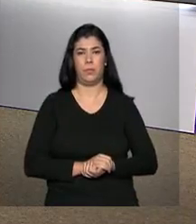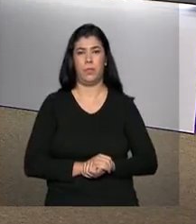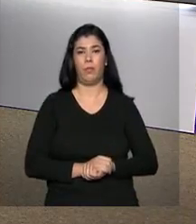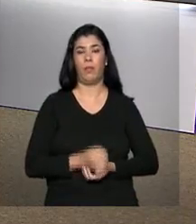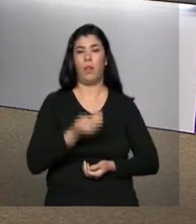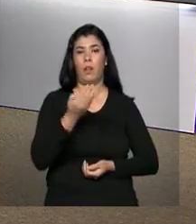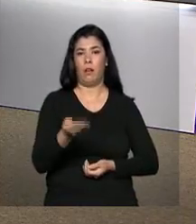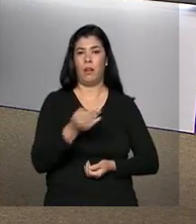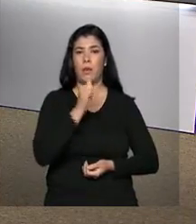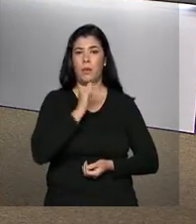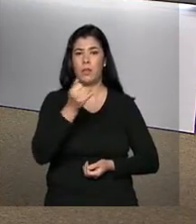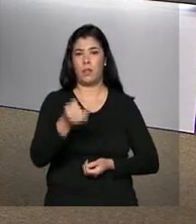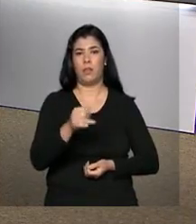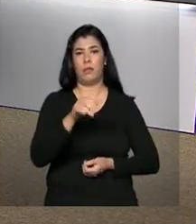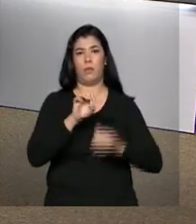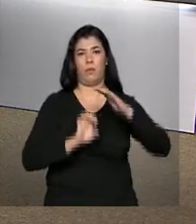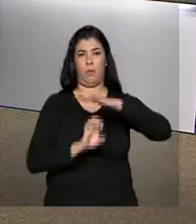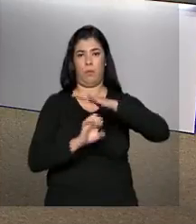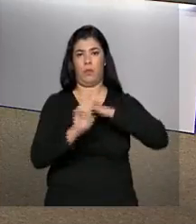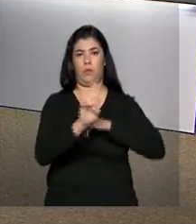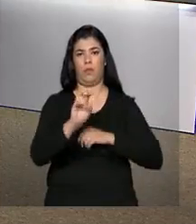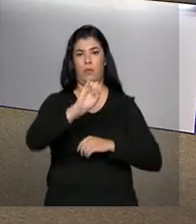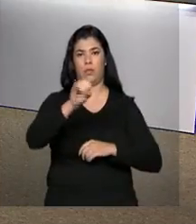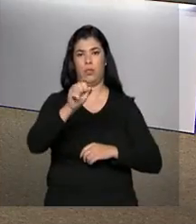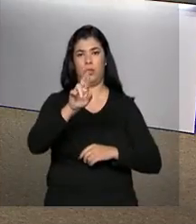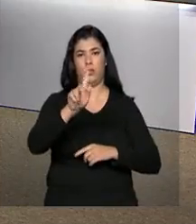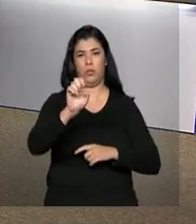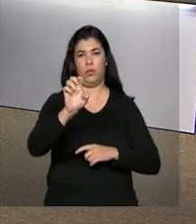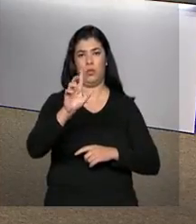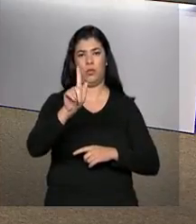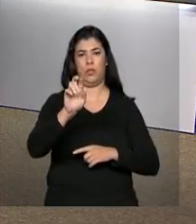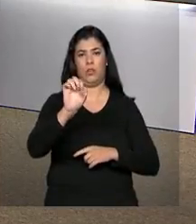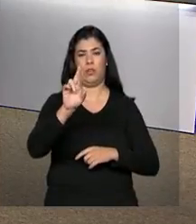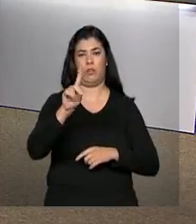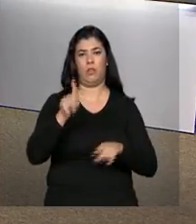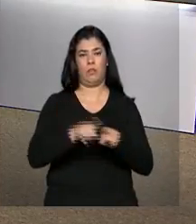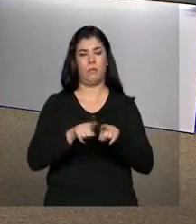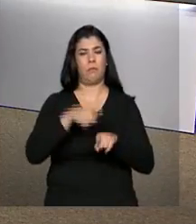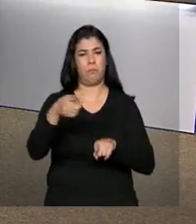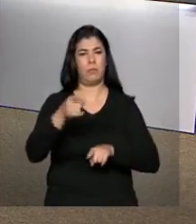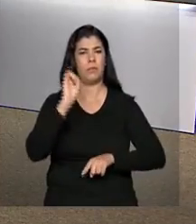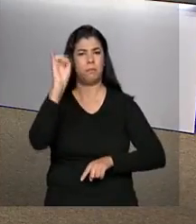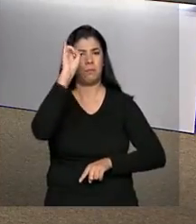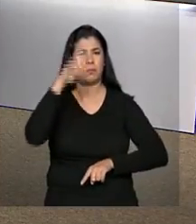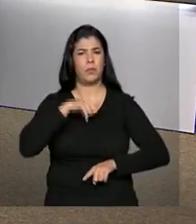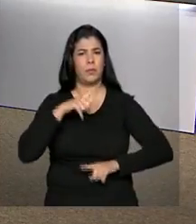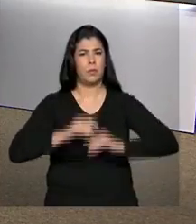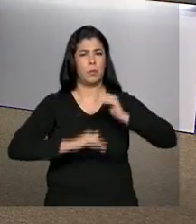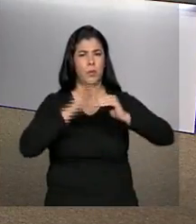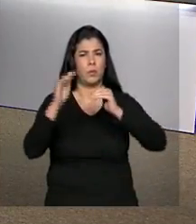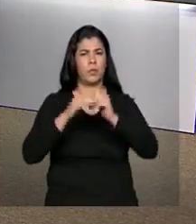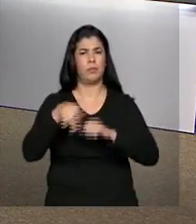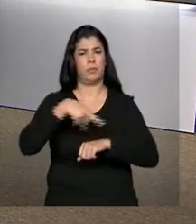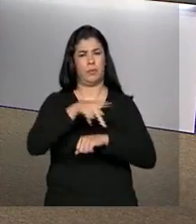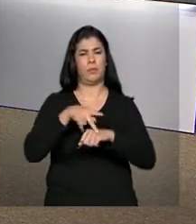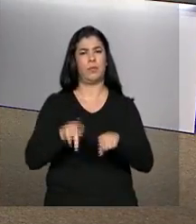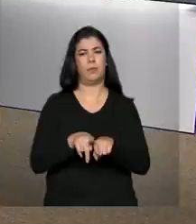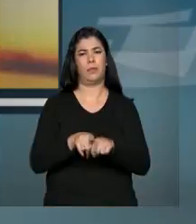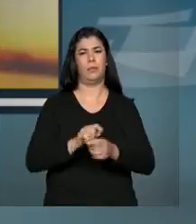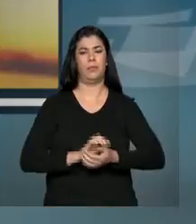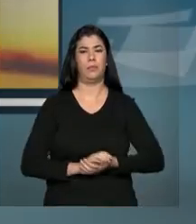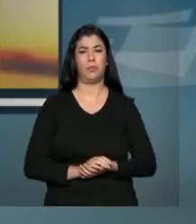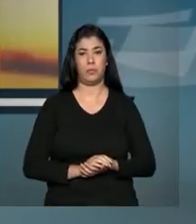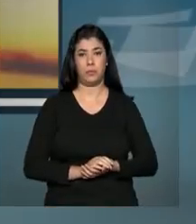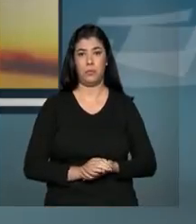o empresário Jorge Gerdau, essa política de exportações é peça-chave para incentivar o desenvolvimento do país.